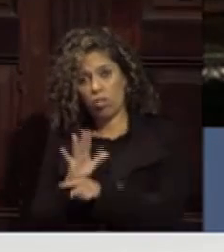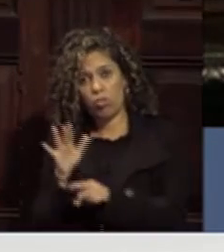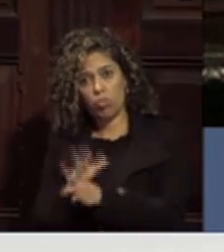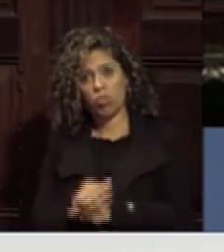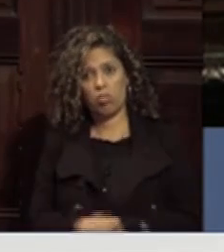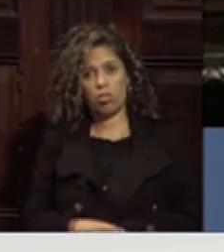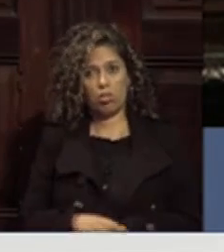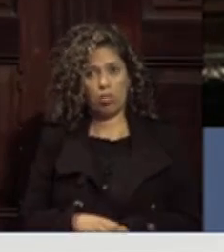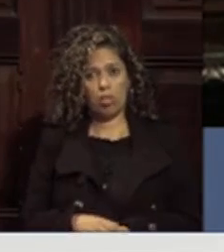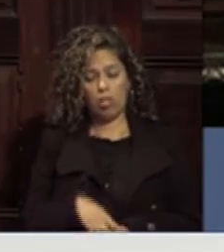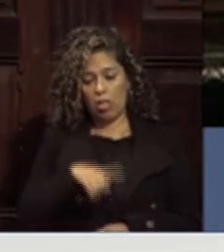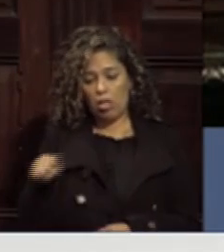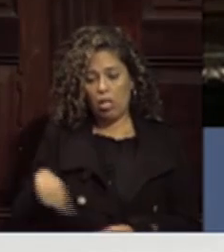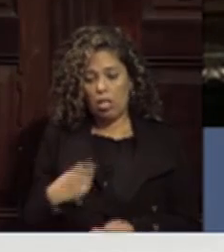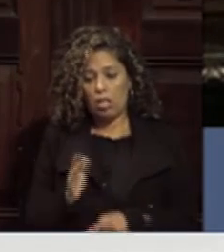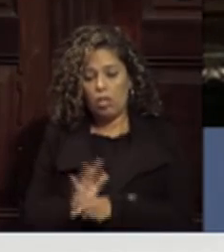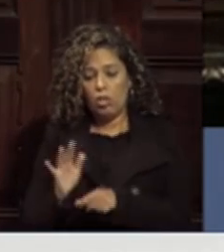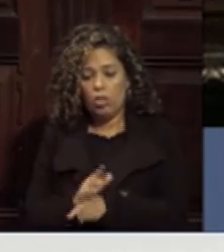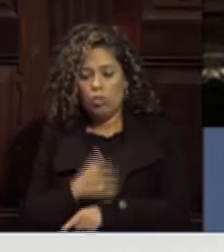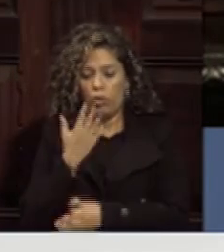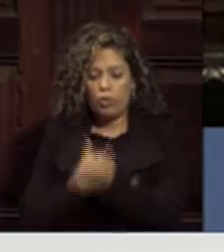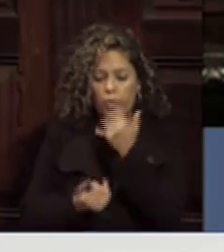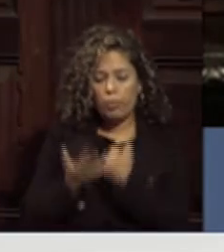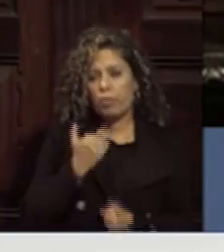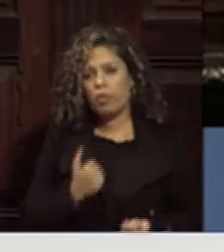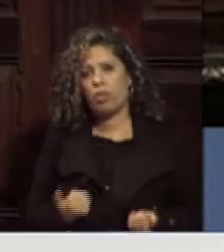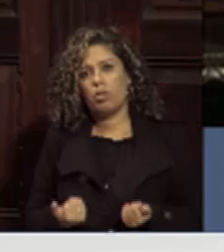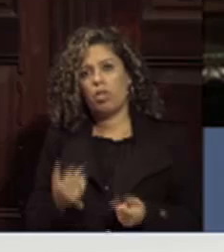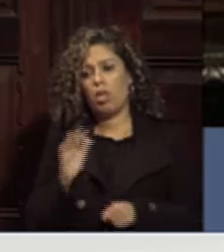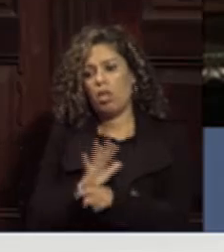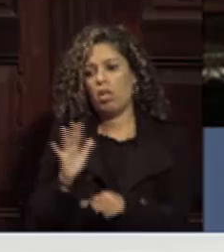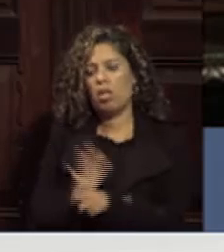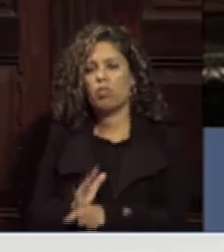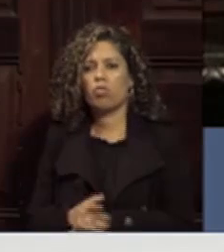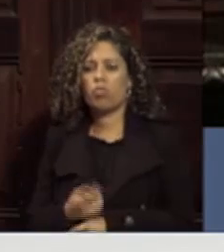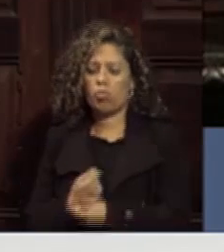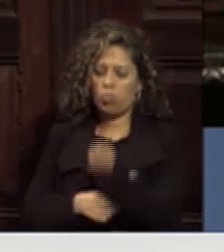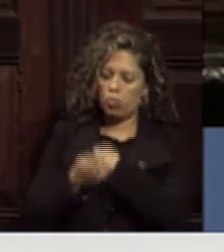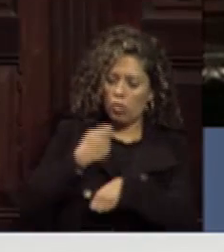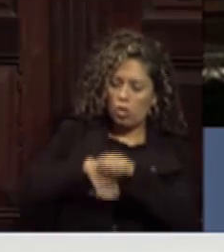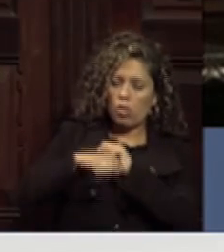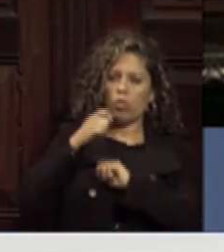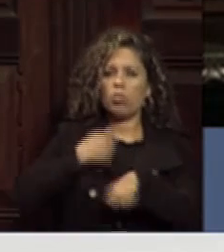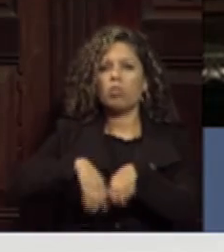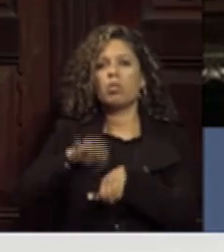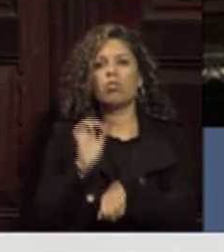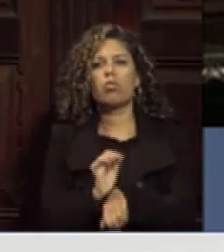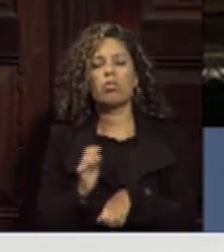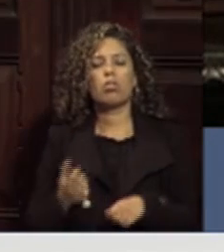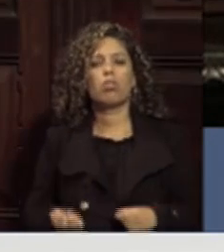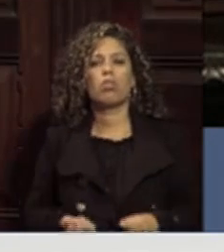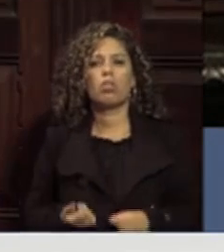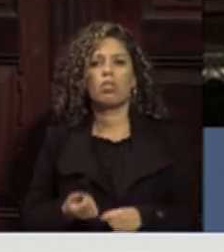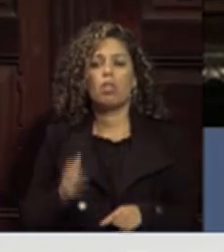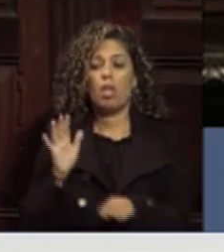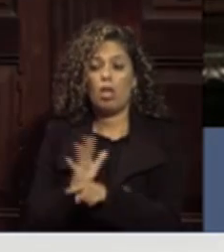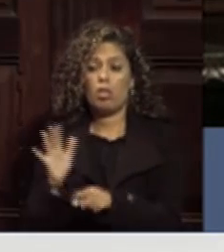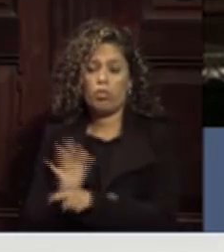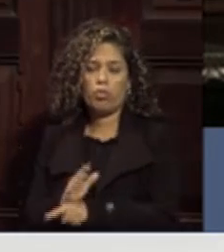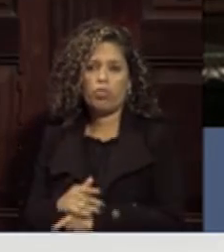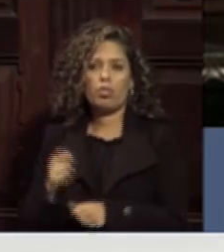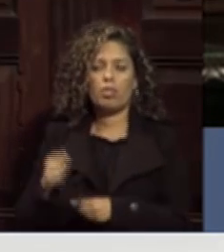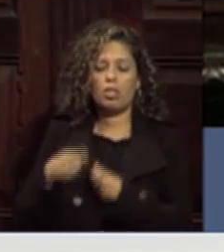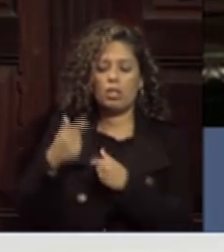estratégicos na questão alimentar do Estado todo, na questão econômica da região, na garantia de emprego,